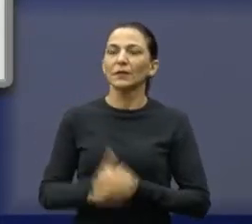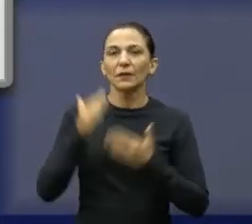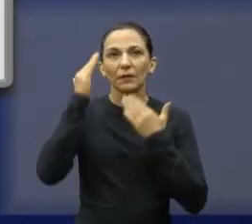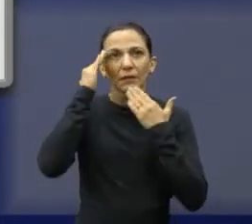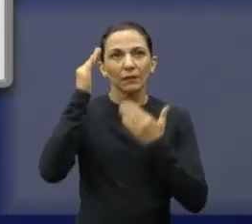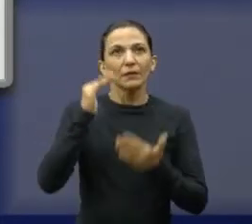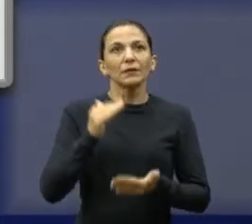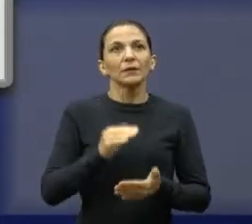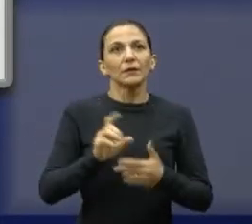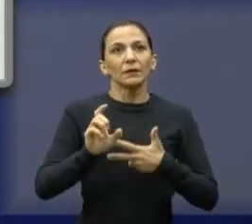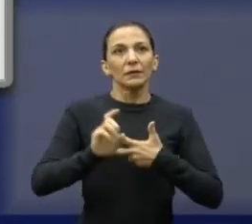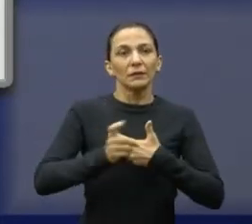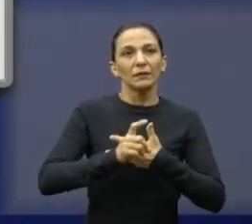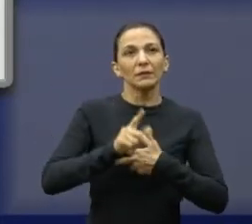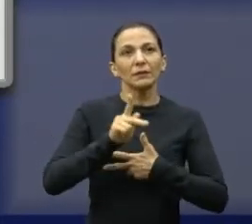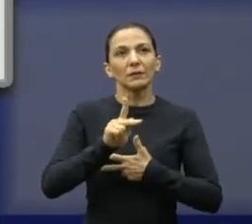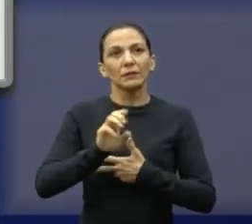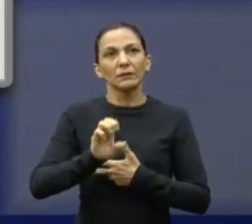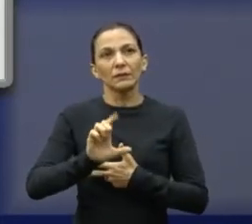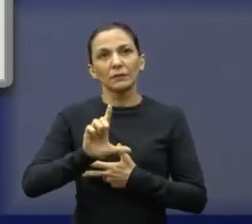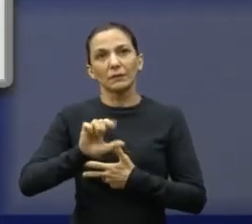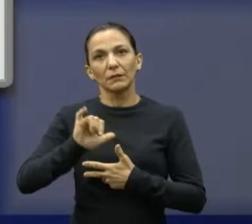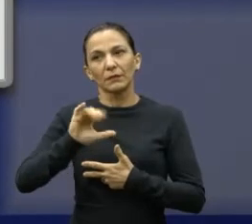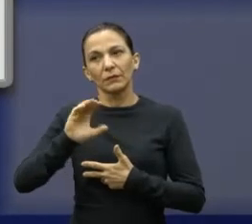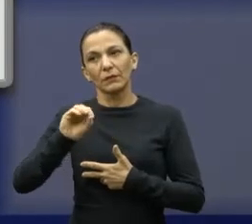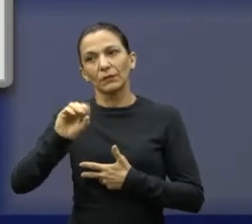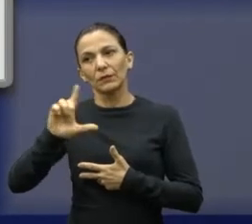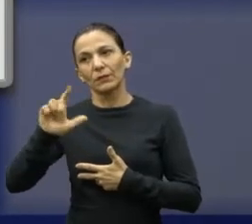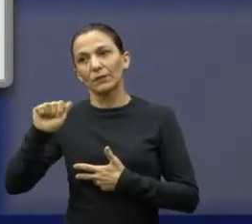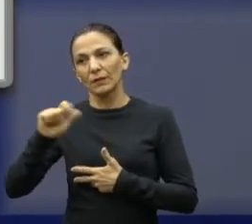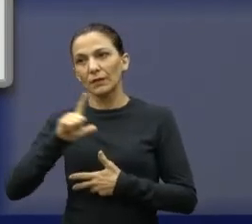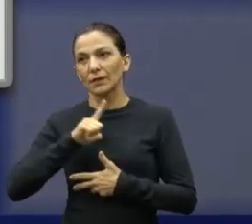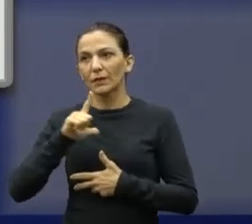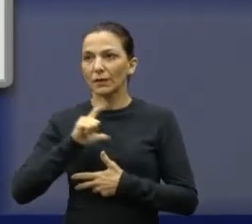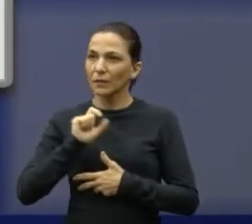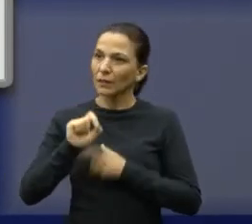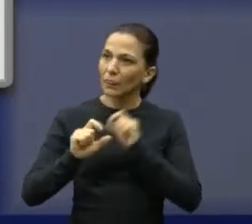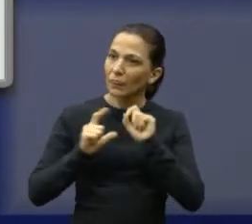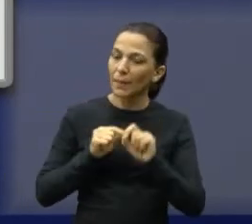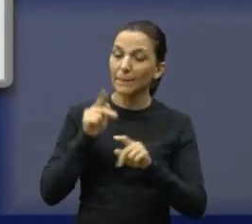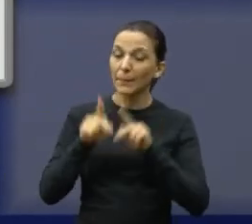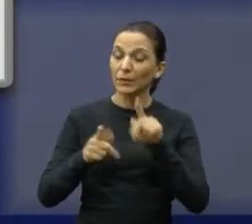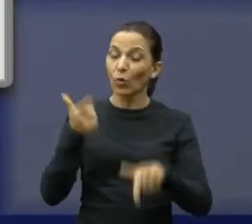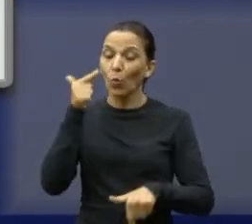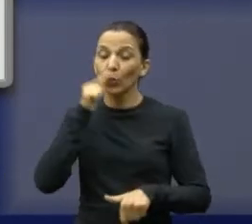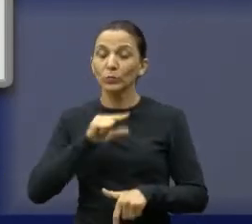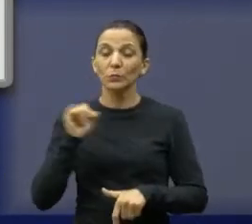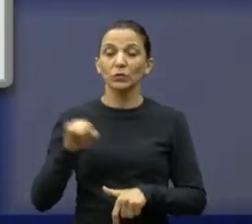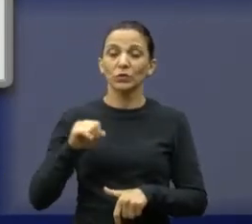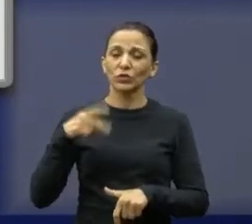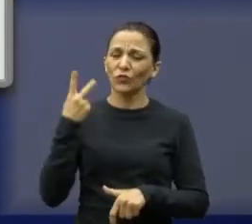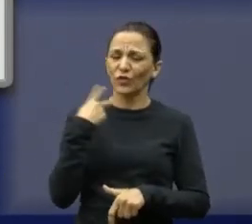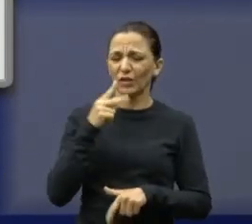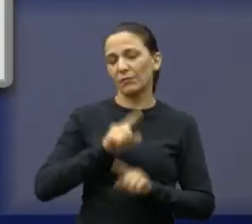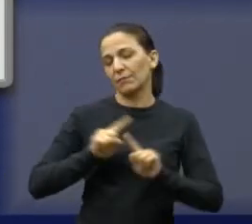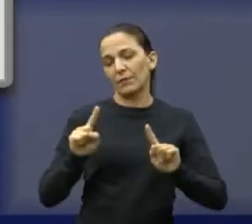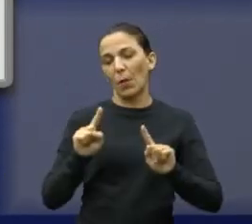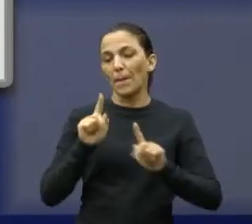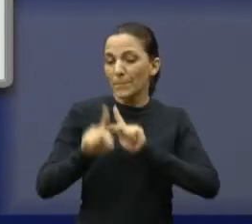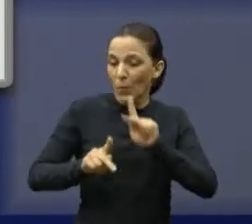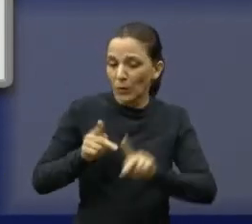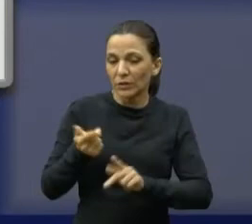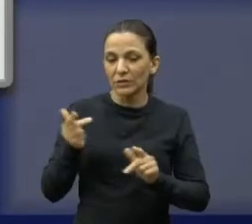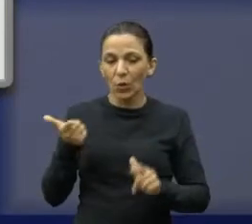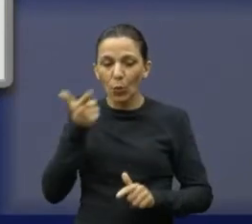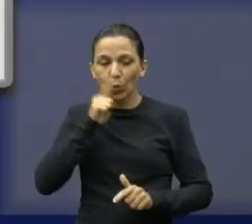Películo, executivo, por viabilizar esse atendimento aí na cidade. Quem ganha com isso é a população e não o vereador. Né? Nós estamos aí para